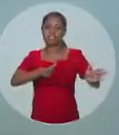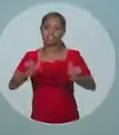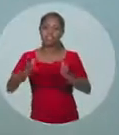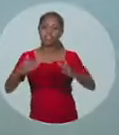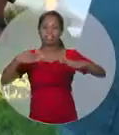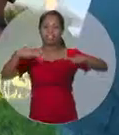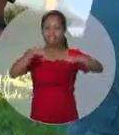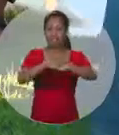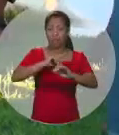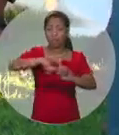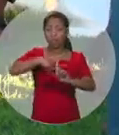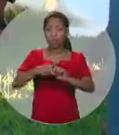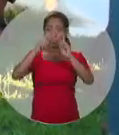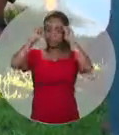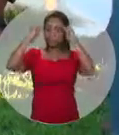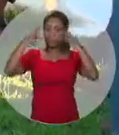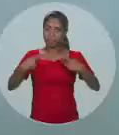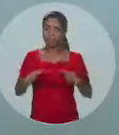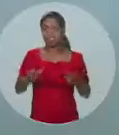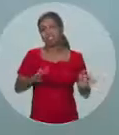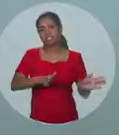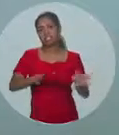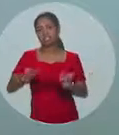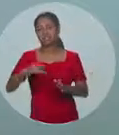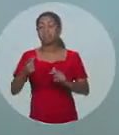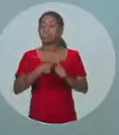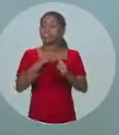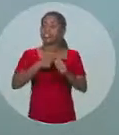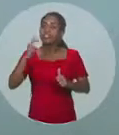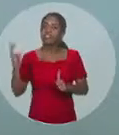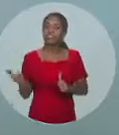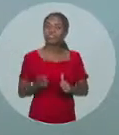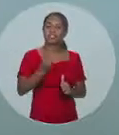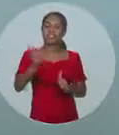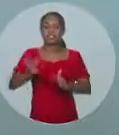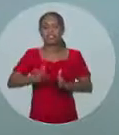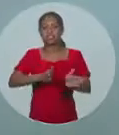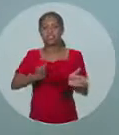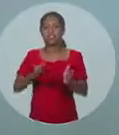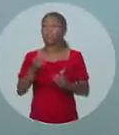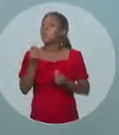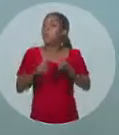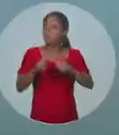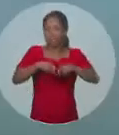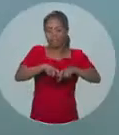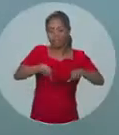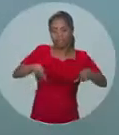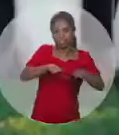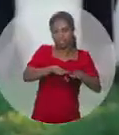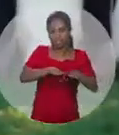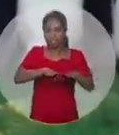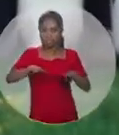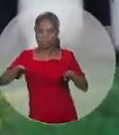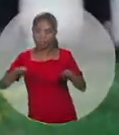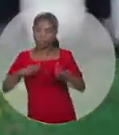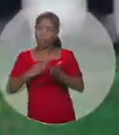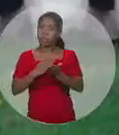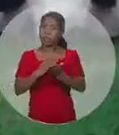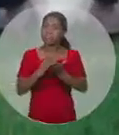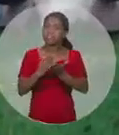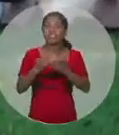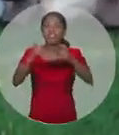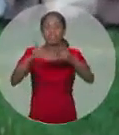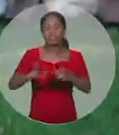mobilidade humana. Nós queremos, primeiro, valorizar essa condição de acessibilidade, padronizando todas as calçadas, começando